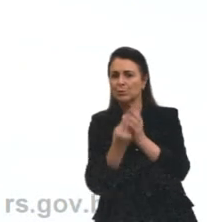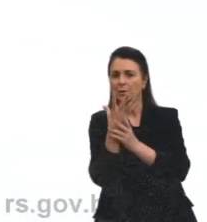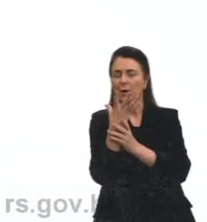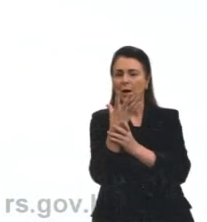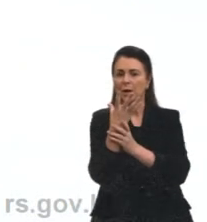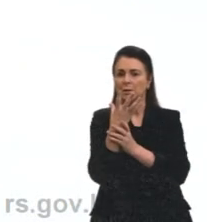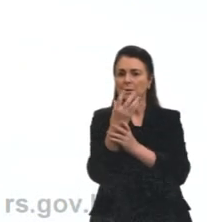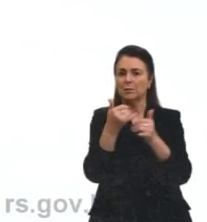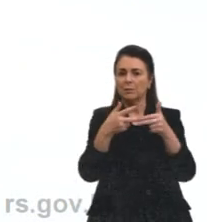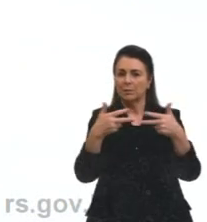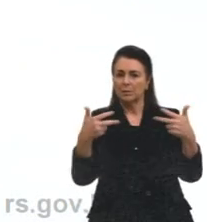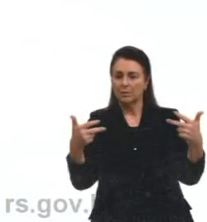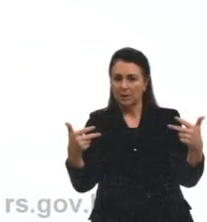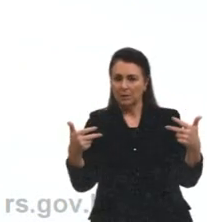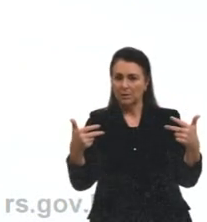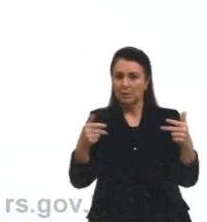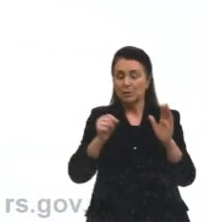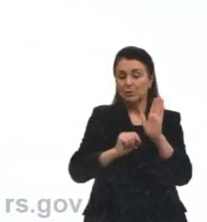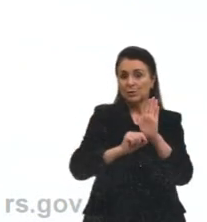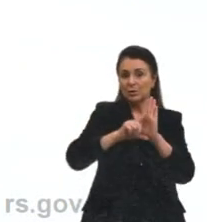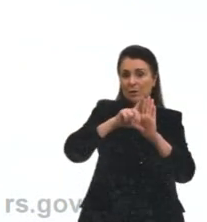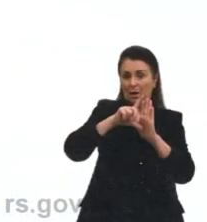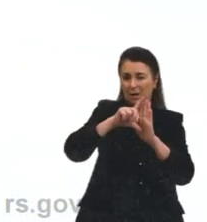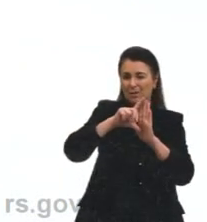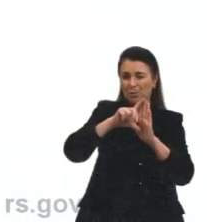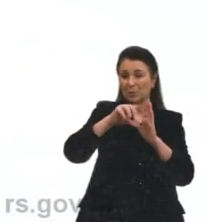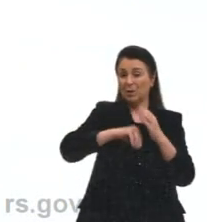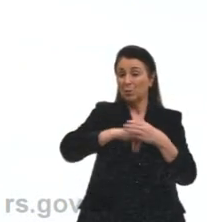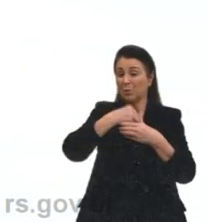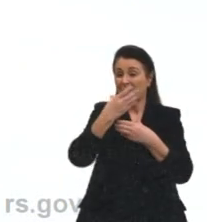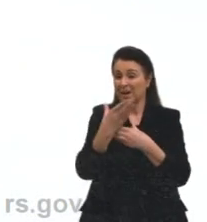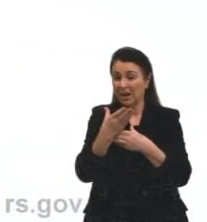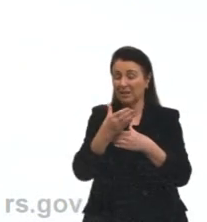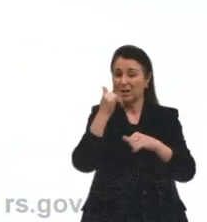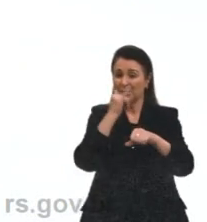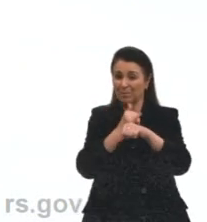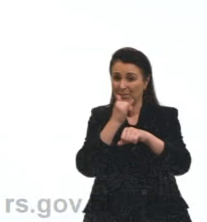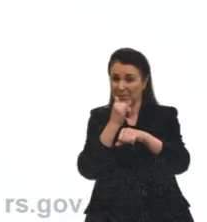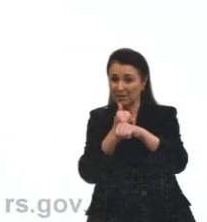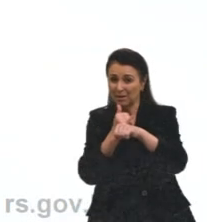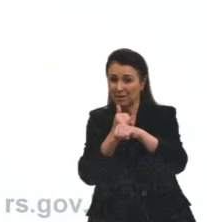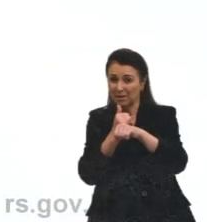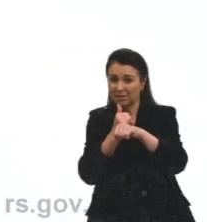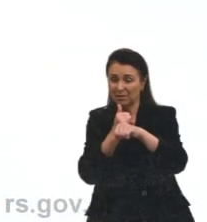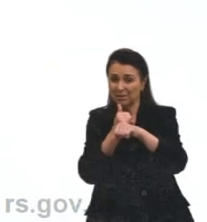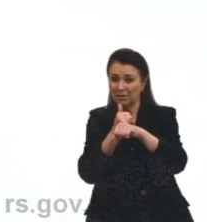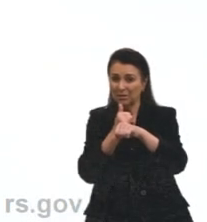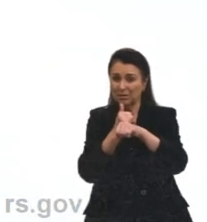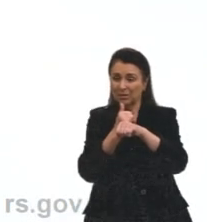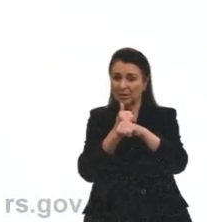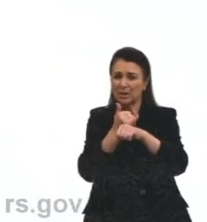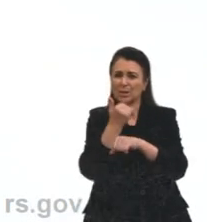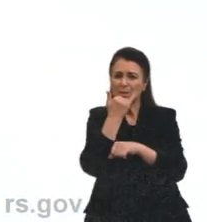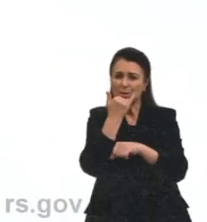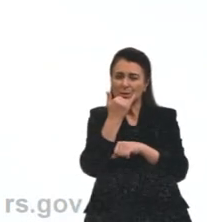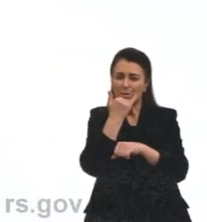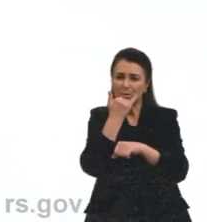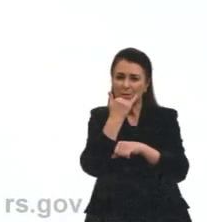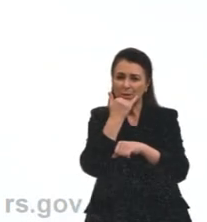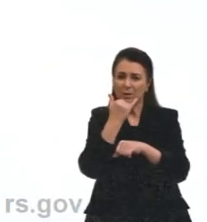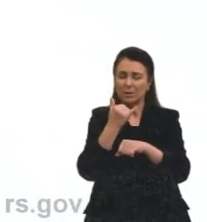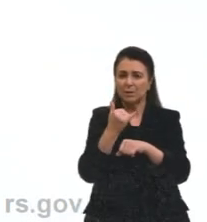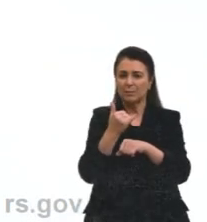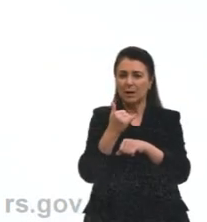elementos de alta atividade possui caráter metálico quando nós irmos lá o caráter metálico não desculpa caráter